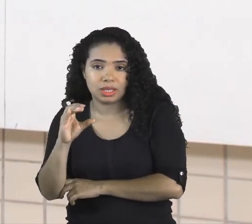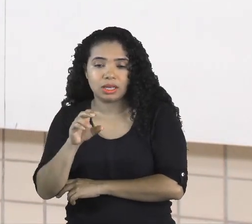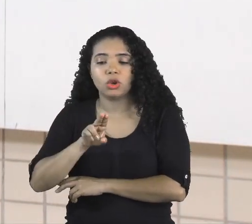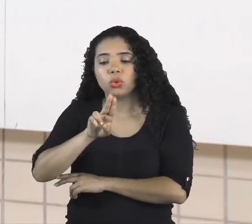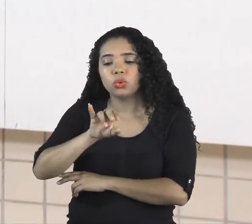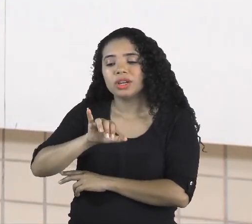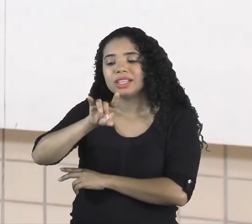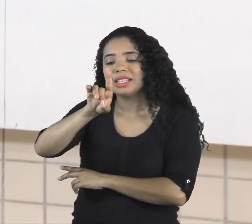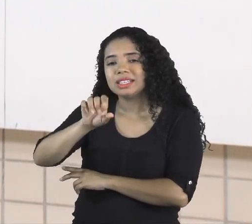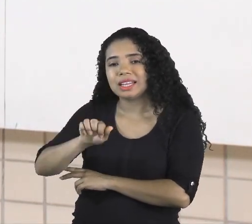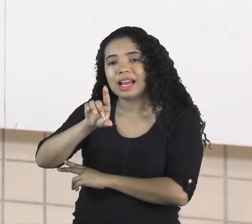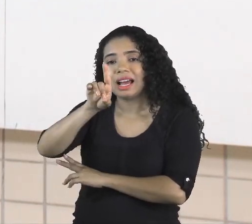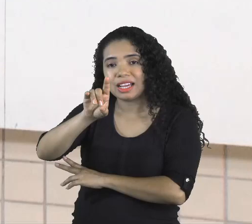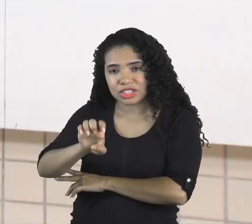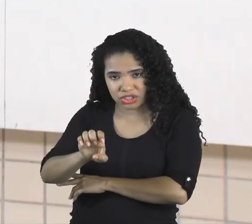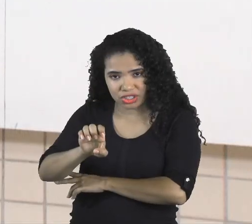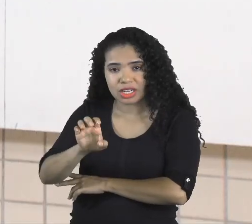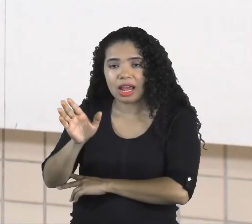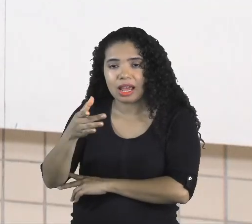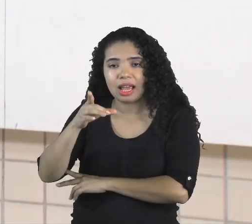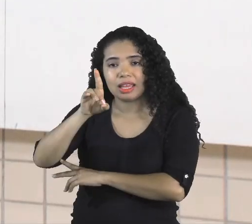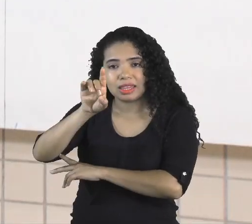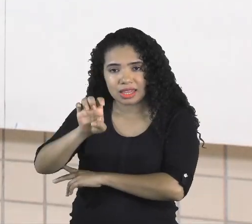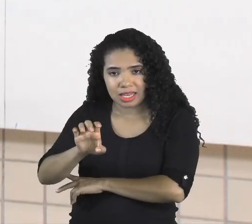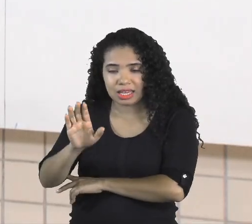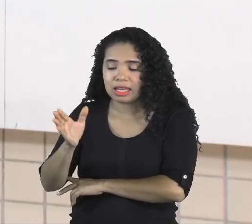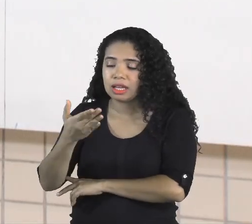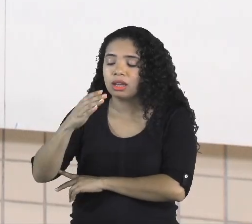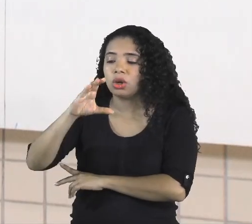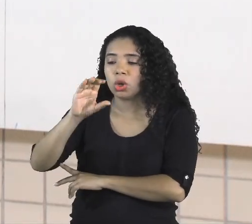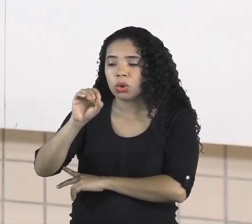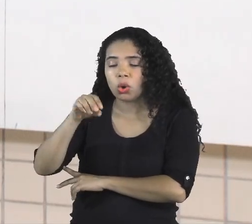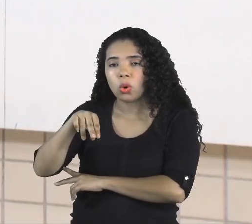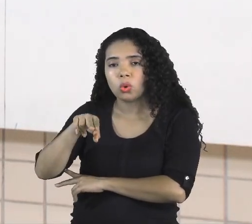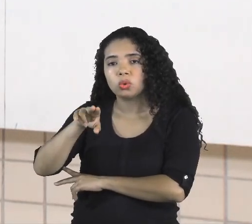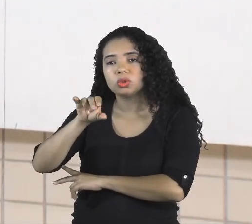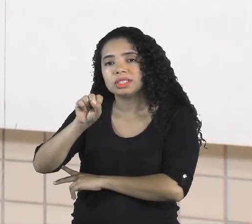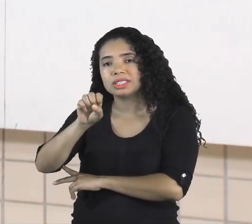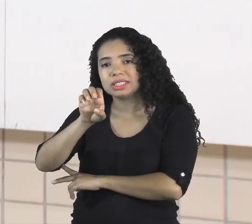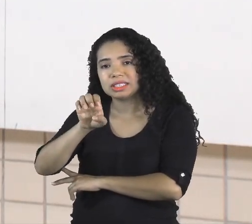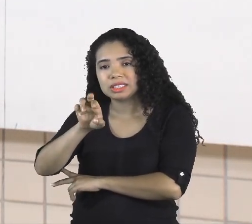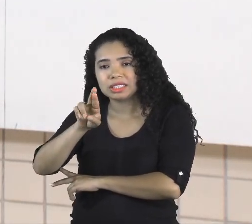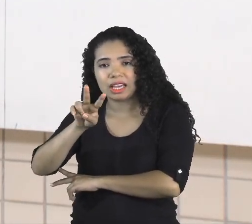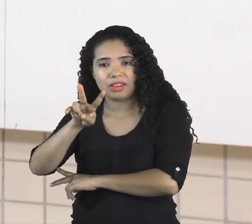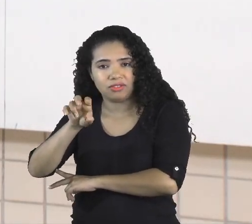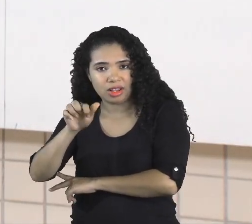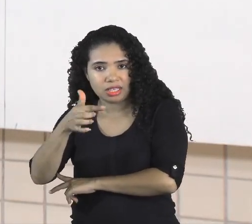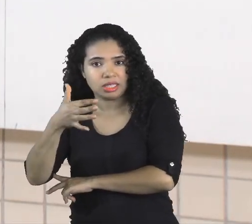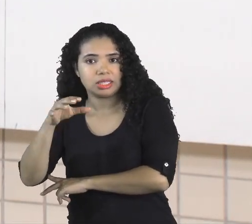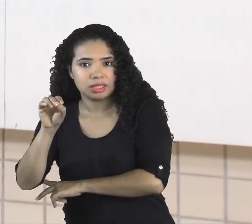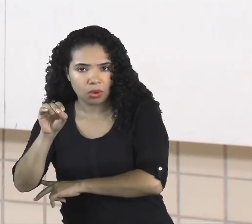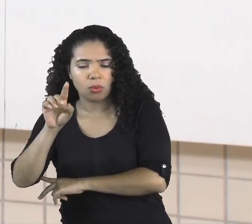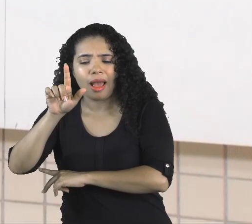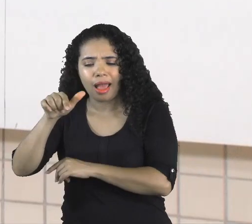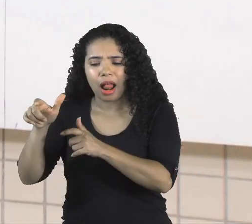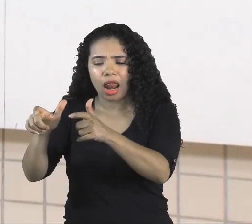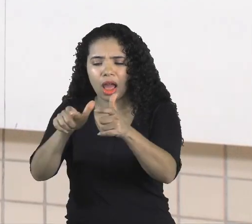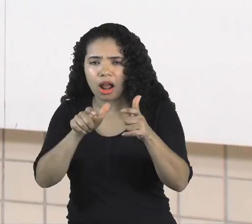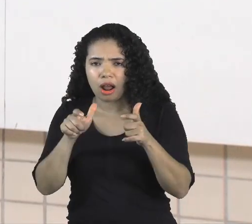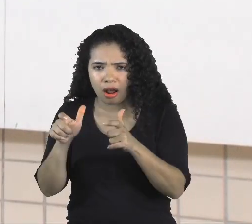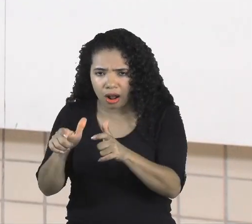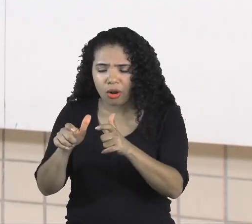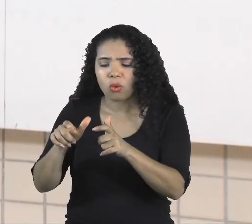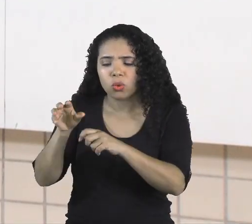Unidades de Conservação, certo? São espaços protegidos pelo Sistema Nacional de Unidade de Conservação